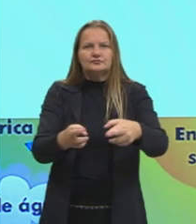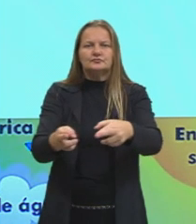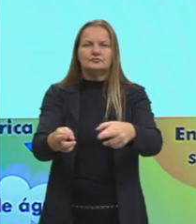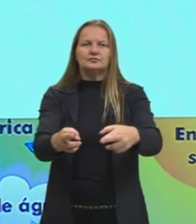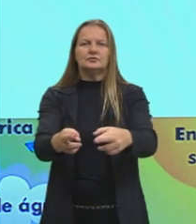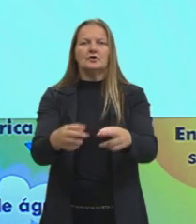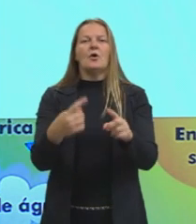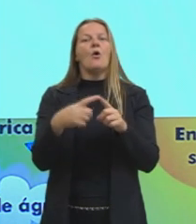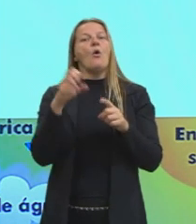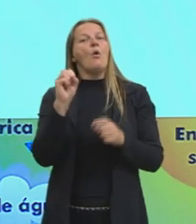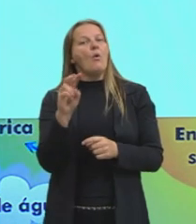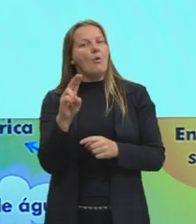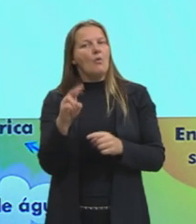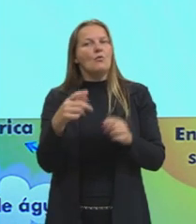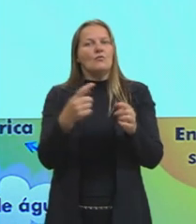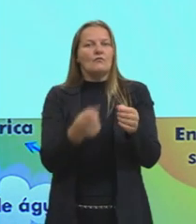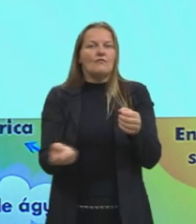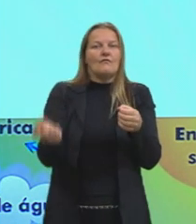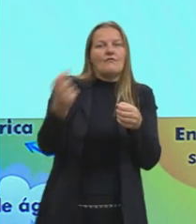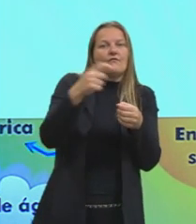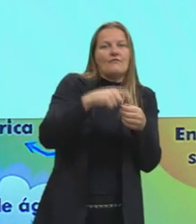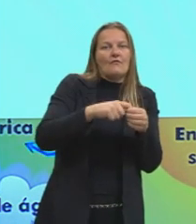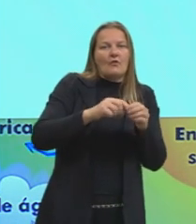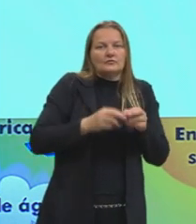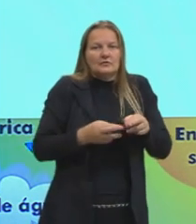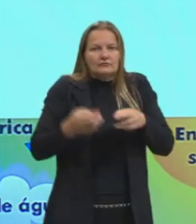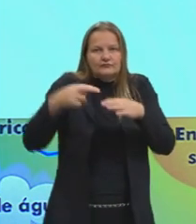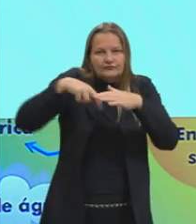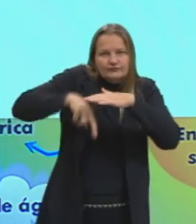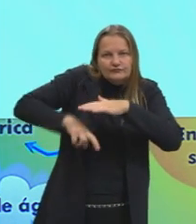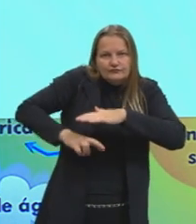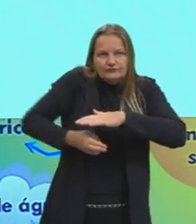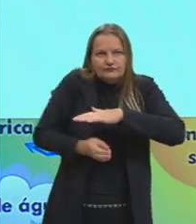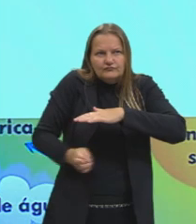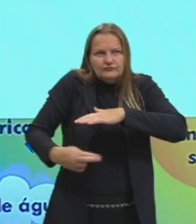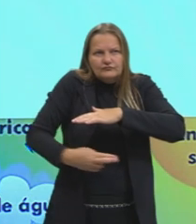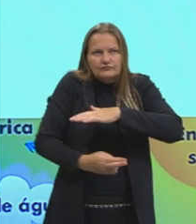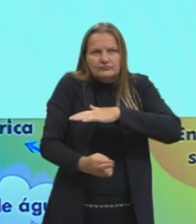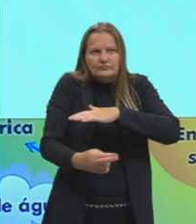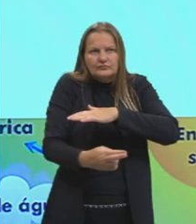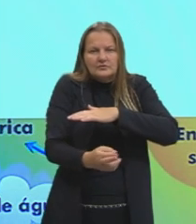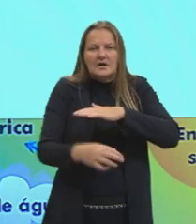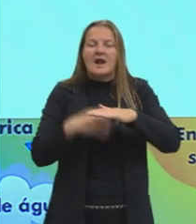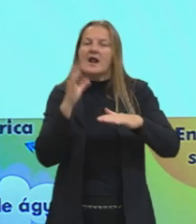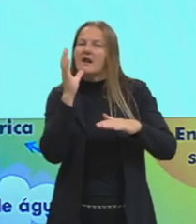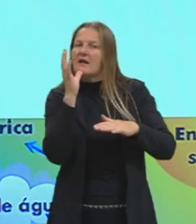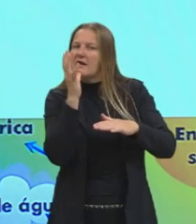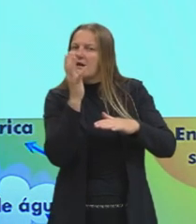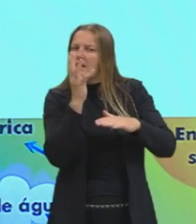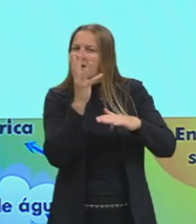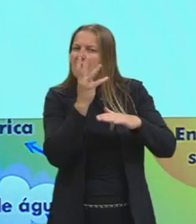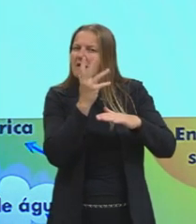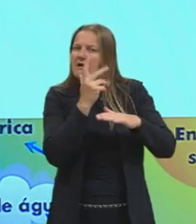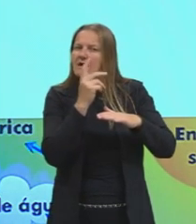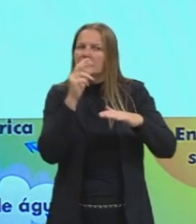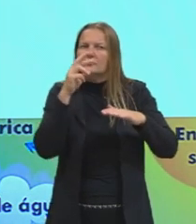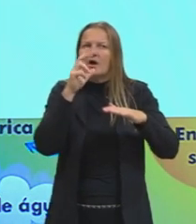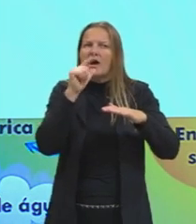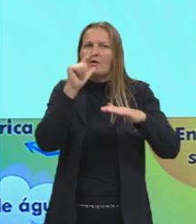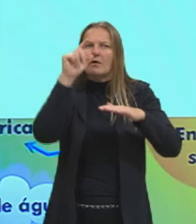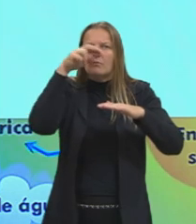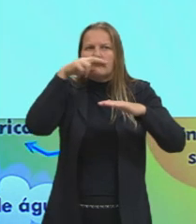canais ou pode ir de novo né Por um lençol freático e aí o movimento mais lento é o movimento que a gente consegue